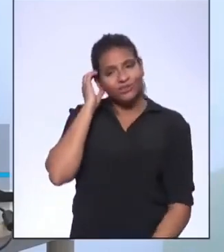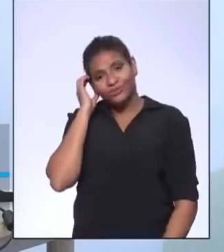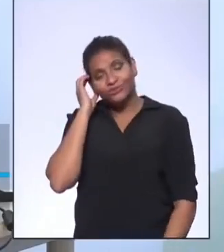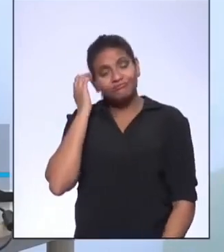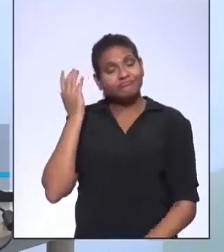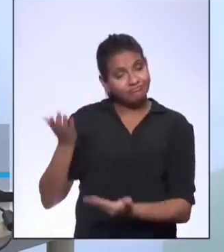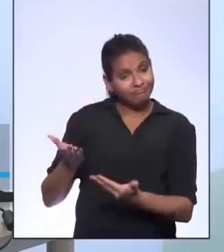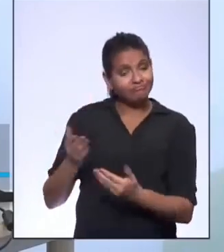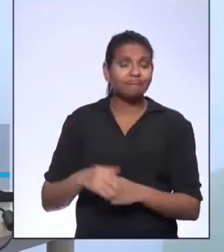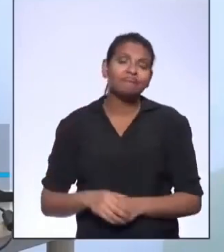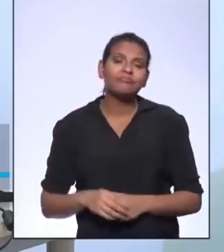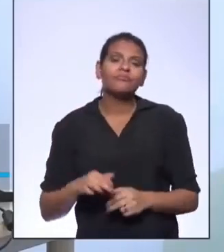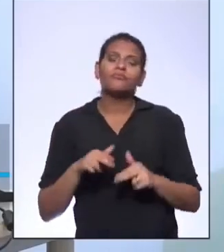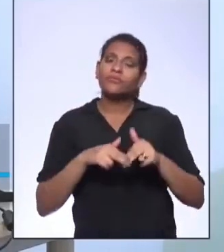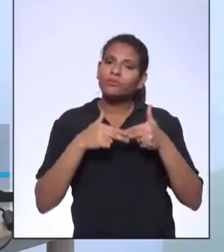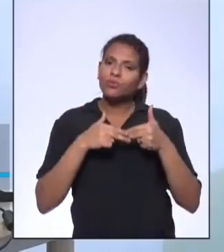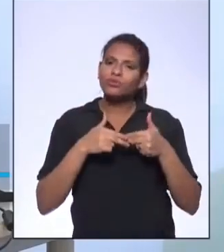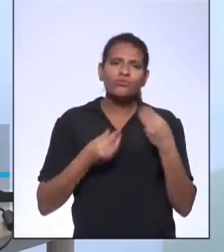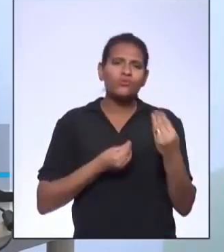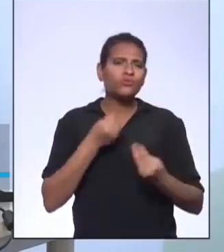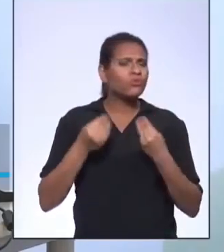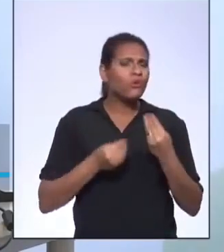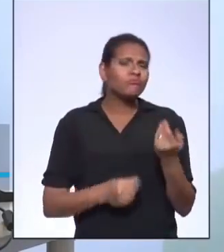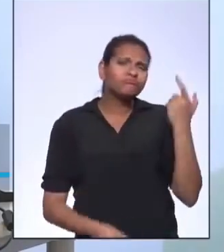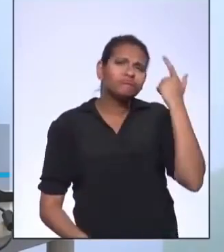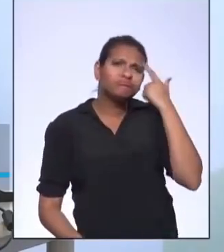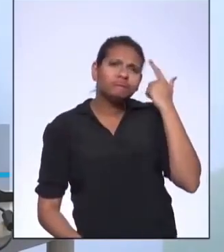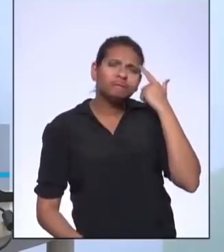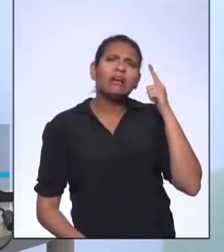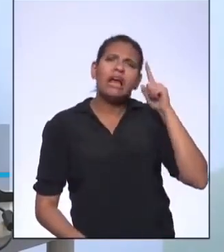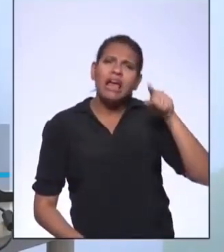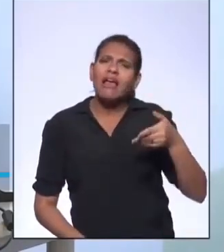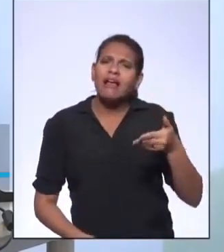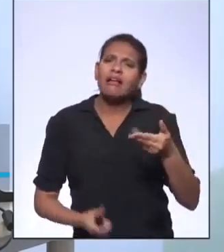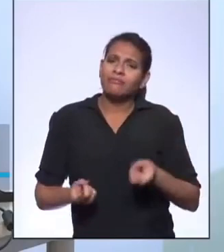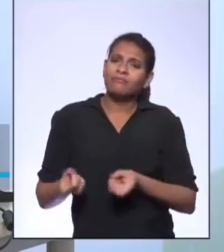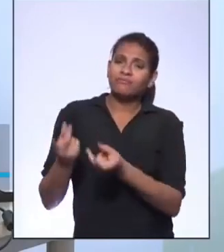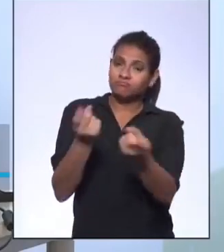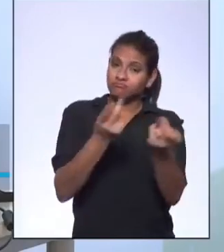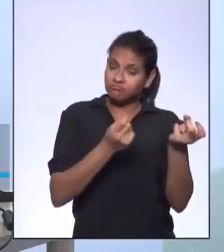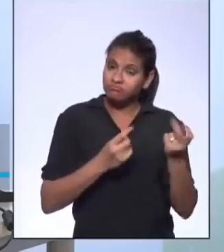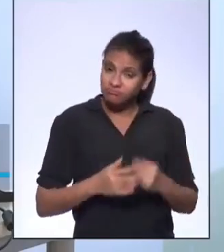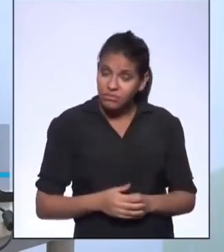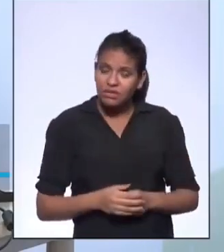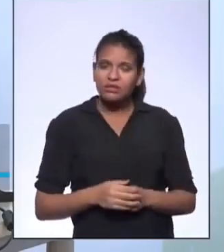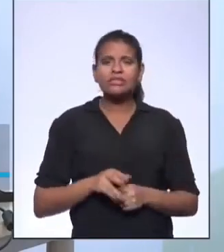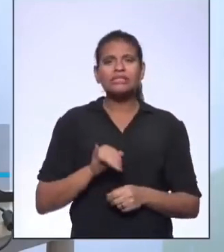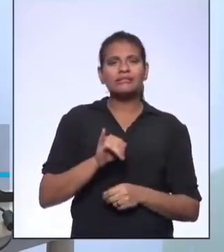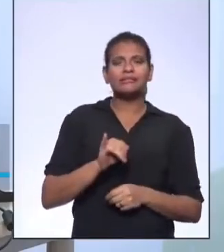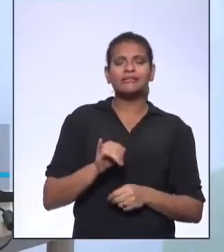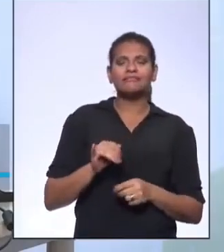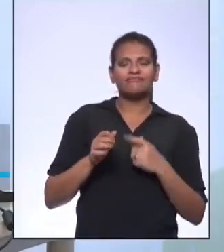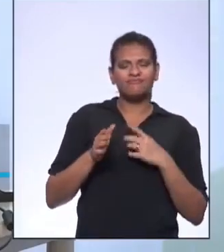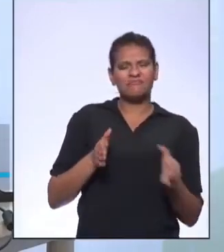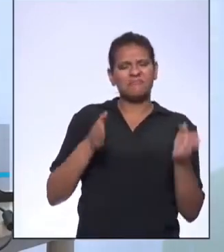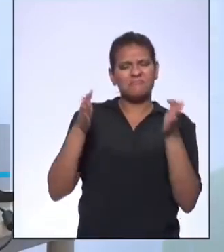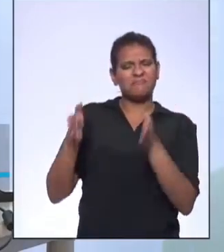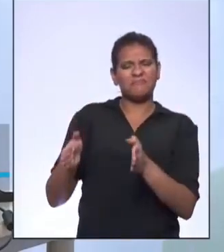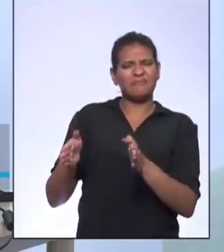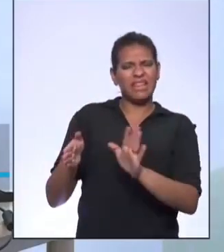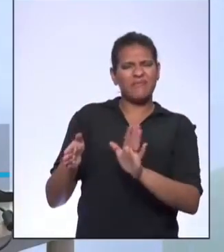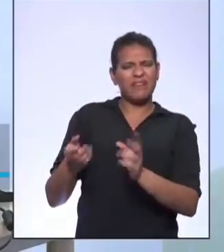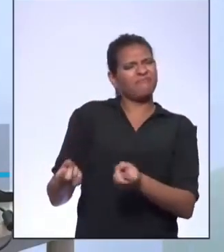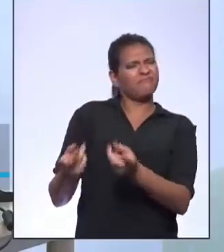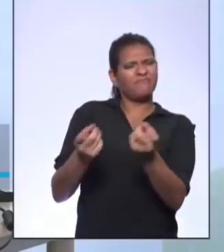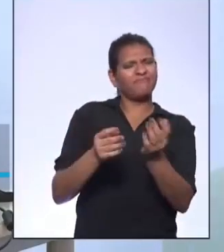de massa, né, essa questão das mídias, ela também é pensada para ser comercial. E a parte que não é, ela existe. Mas a gente não